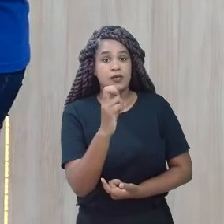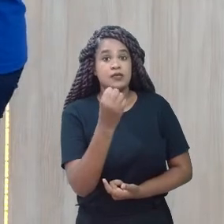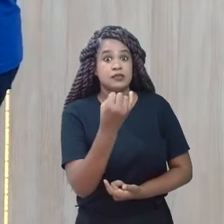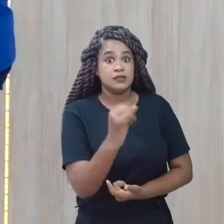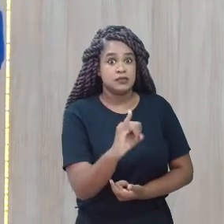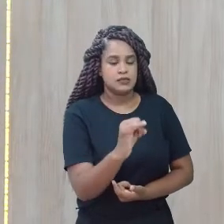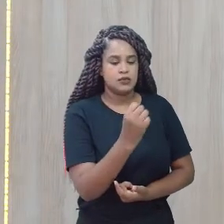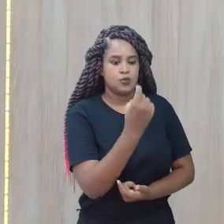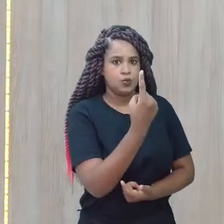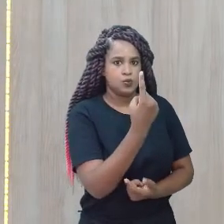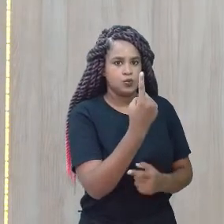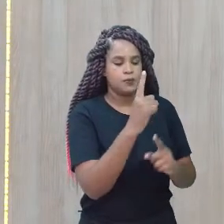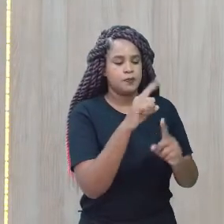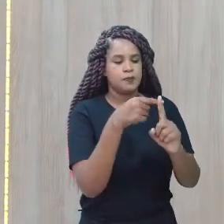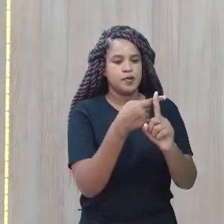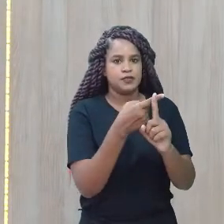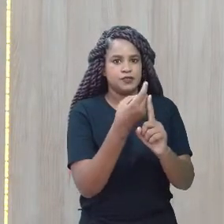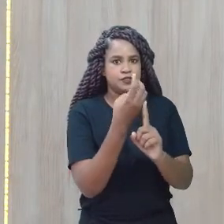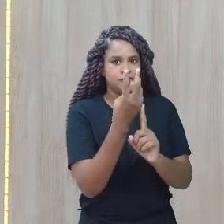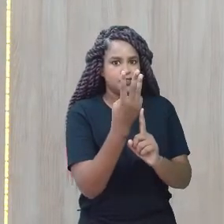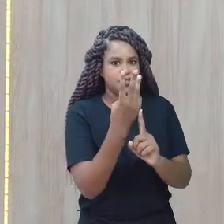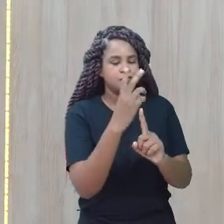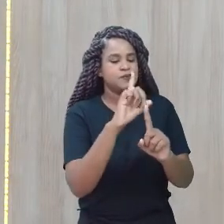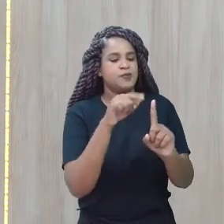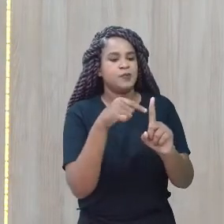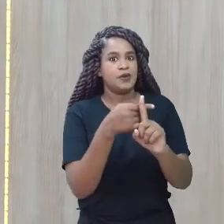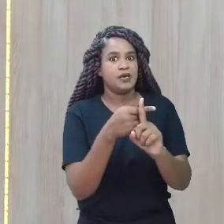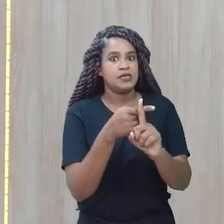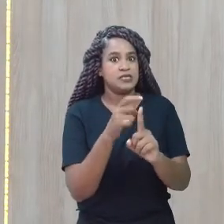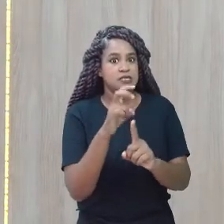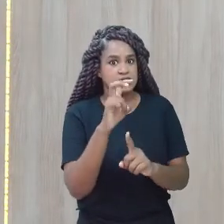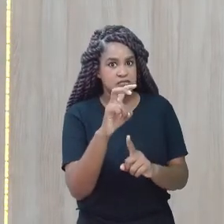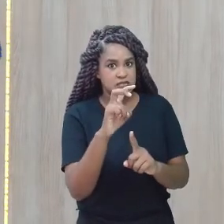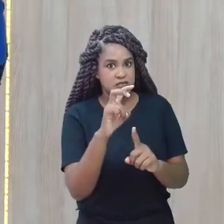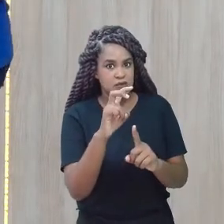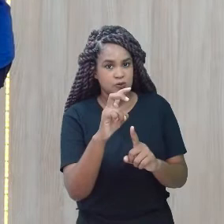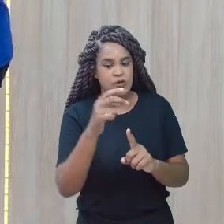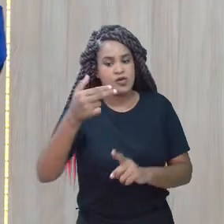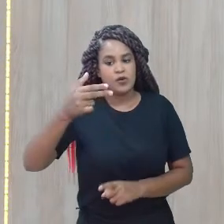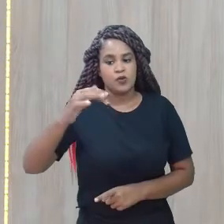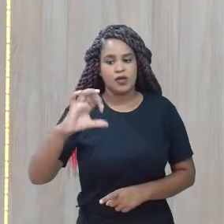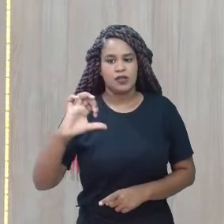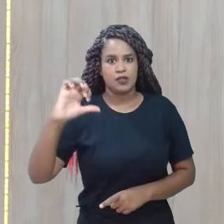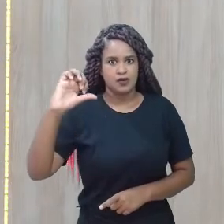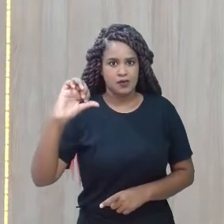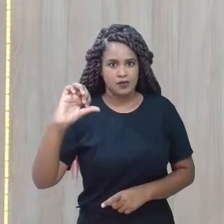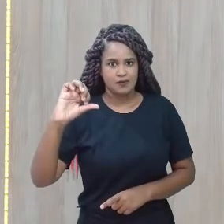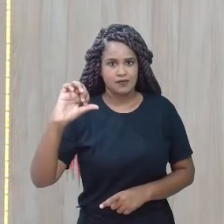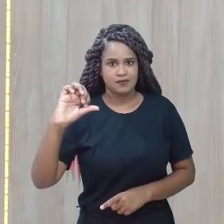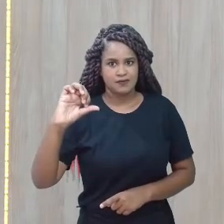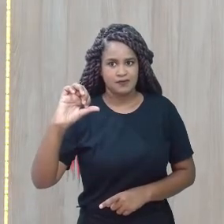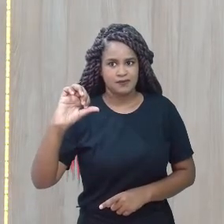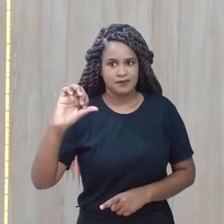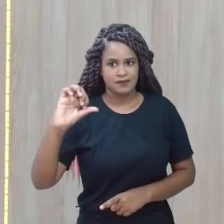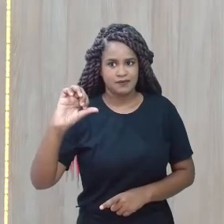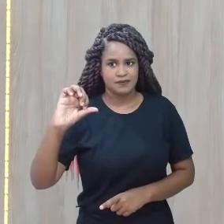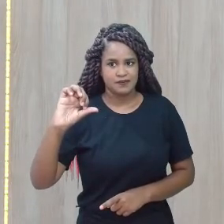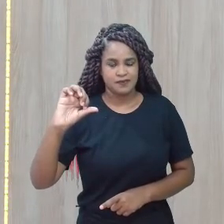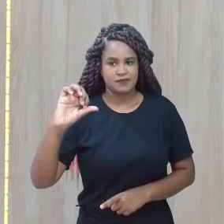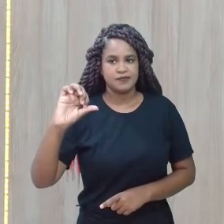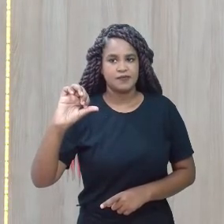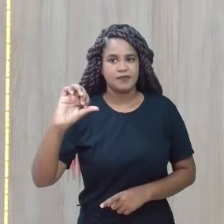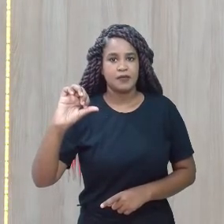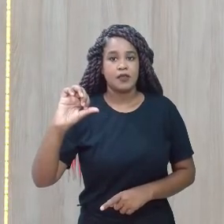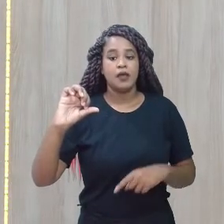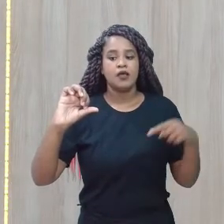algarismos 1, 3 e 5 e somar, essa soma vai dar 9. Então, porque a soma desses três números